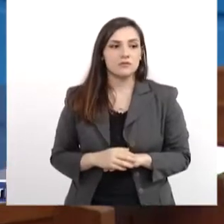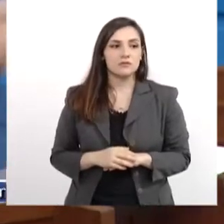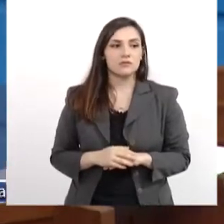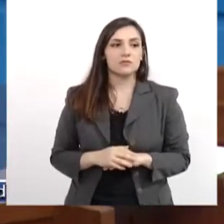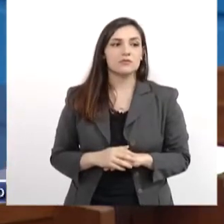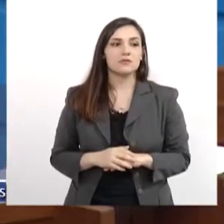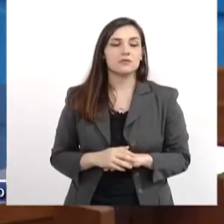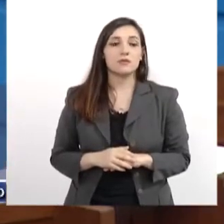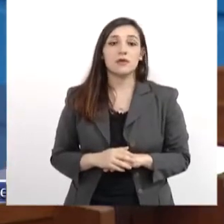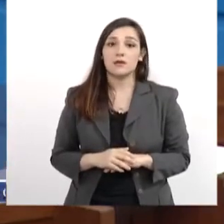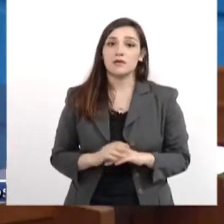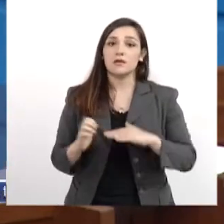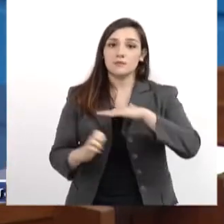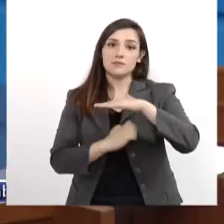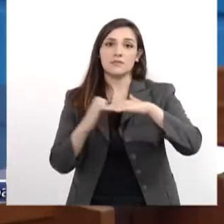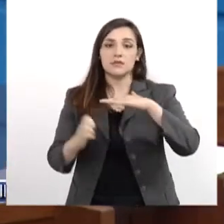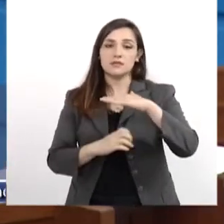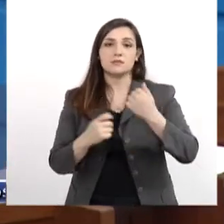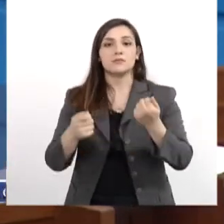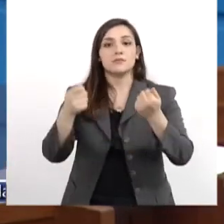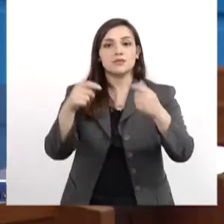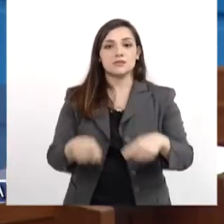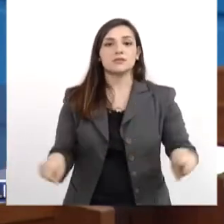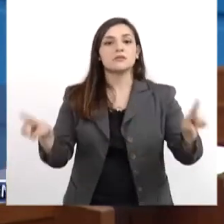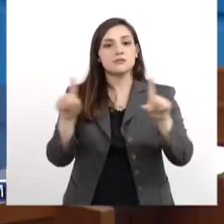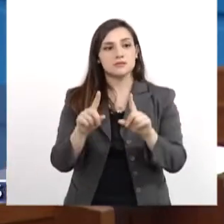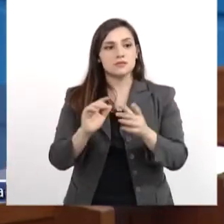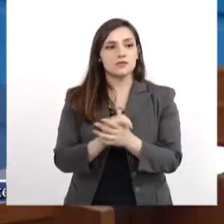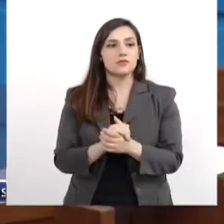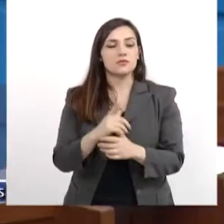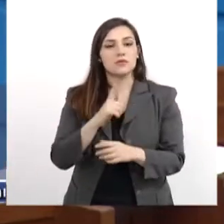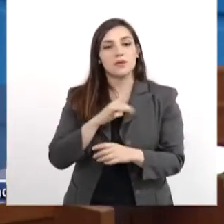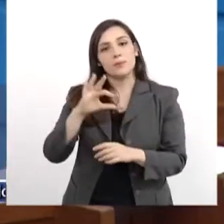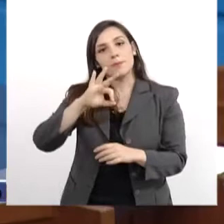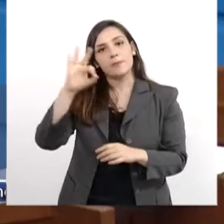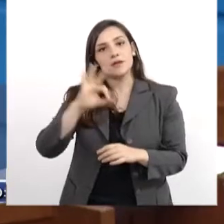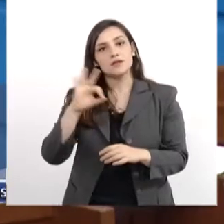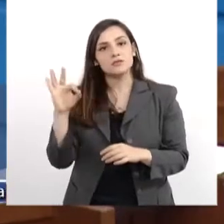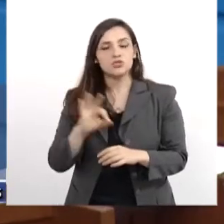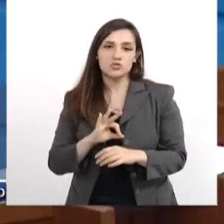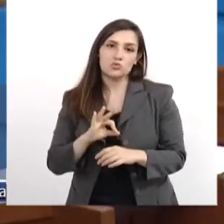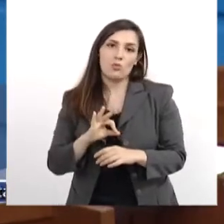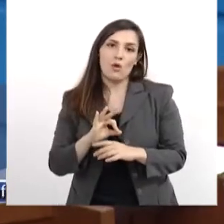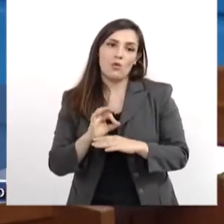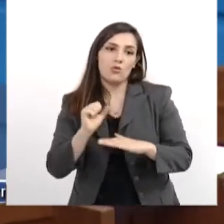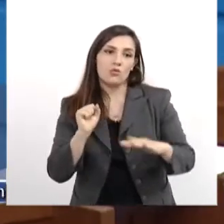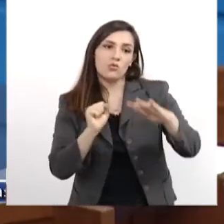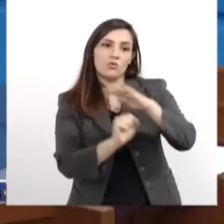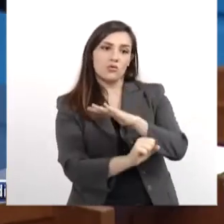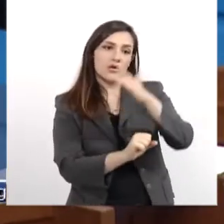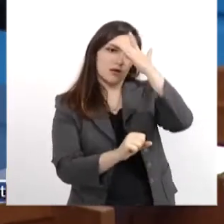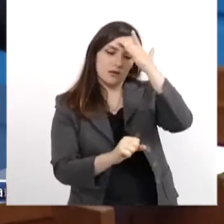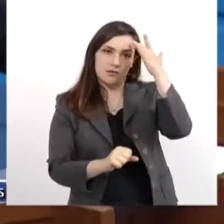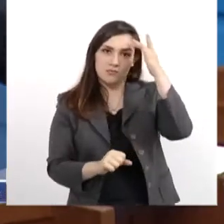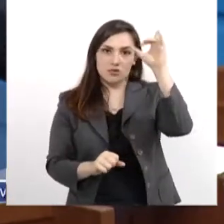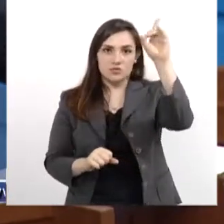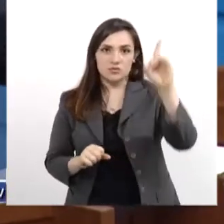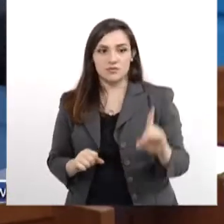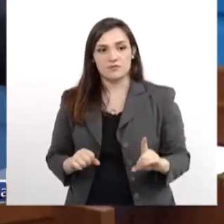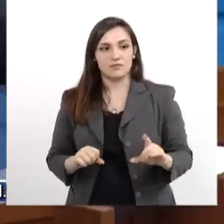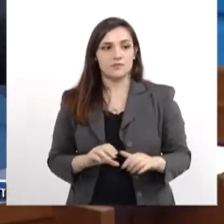desobrigando as empresas de cumprirem a cota para os trabalhadores com